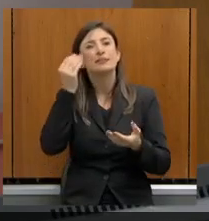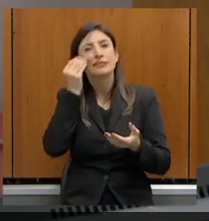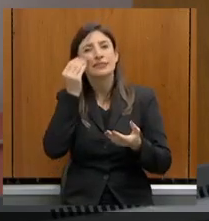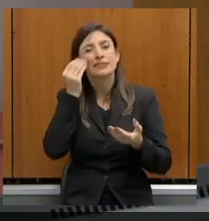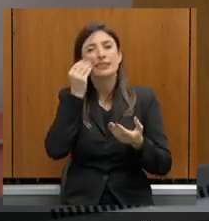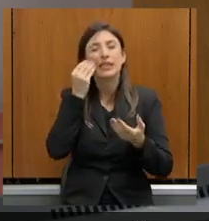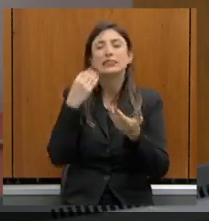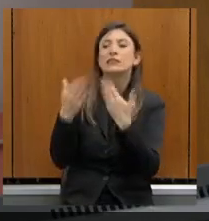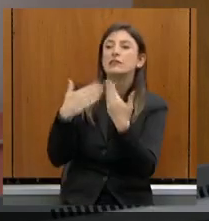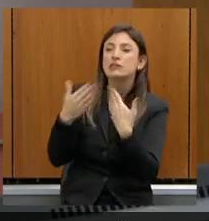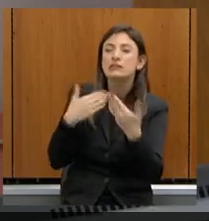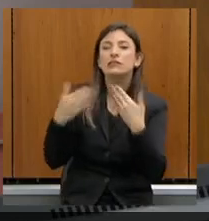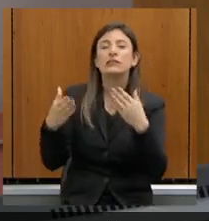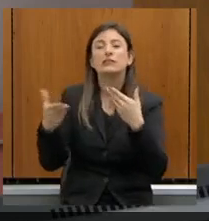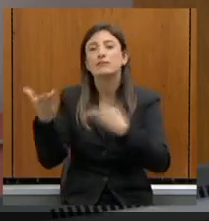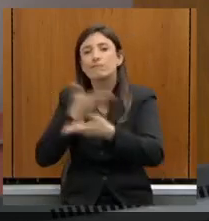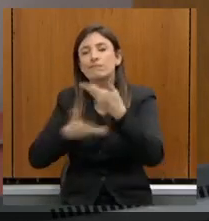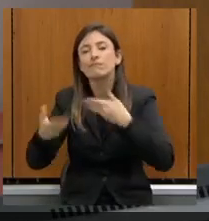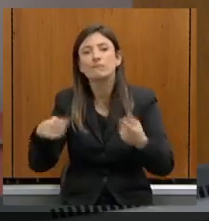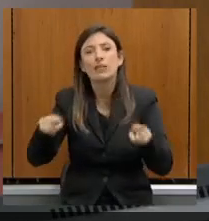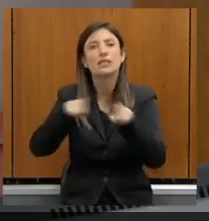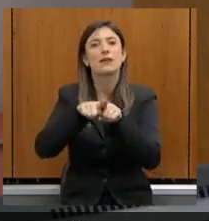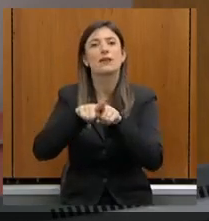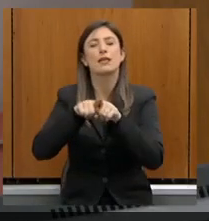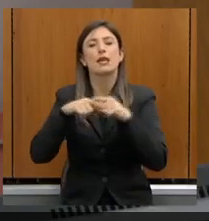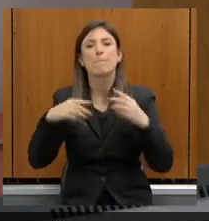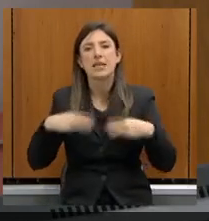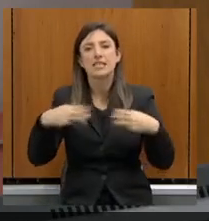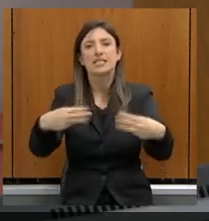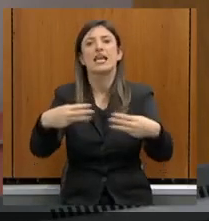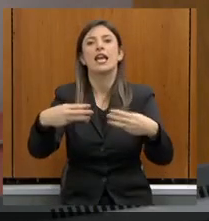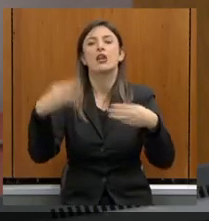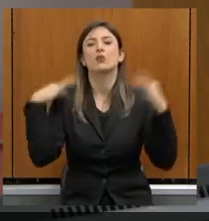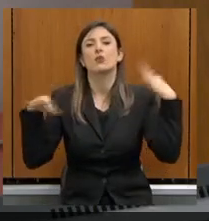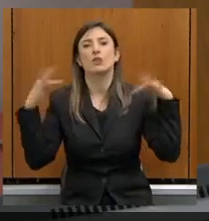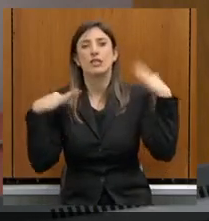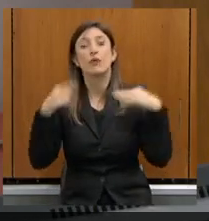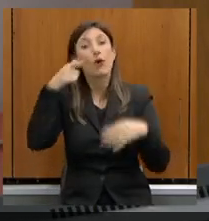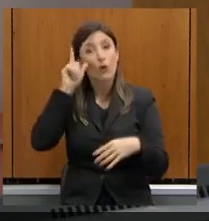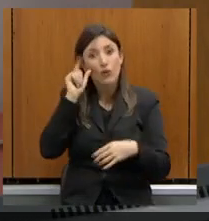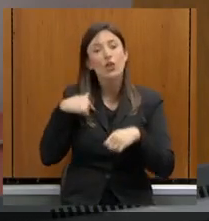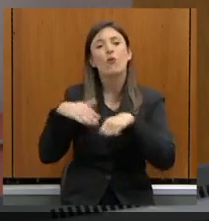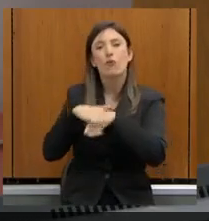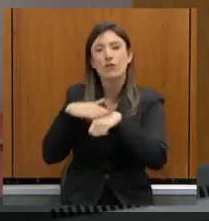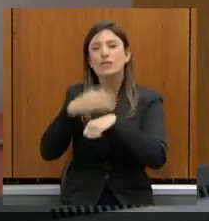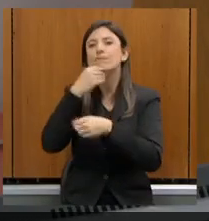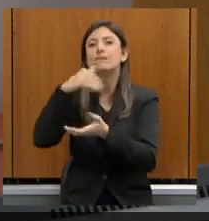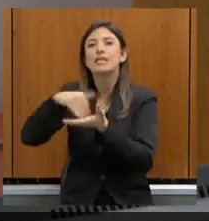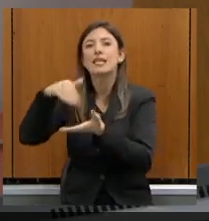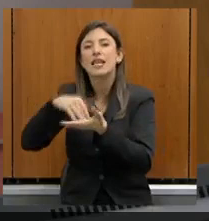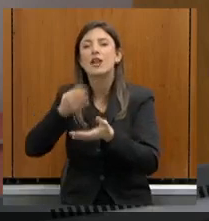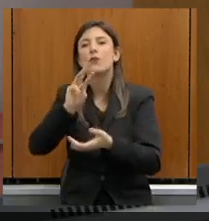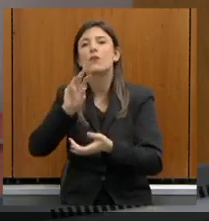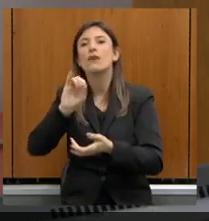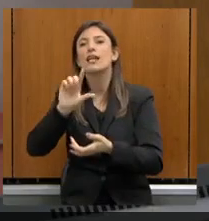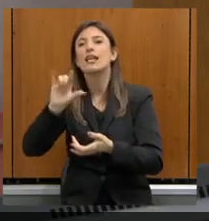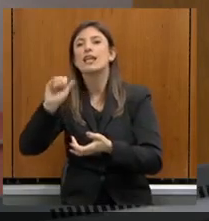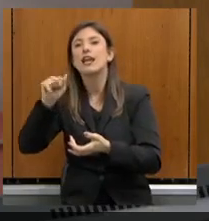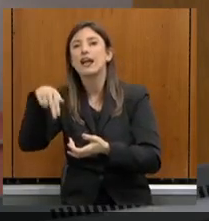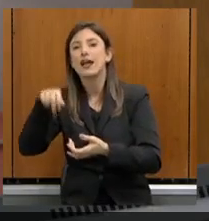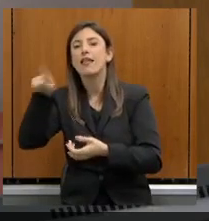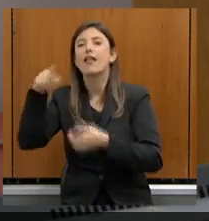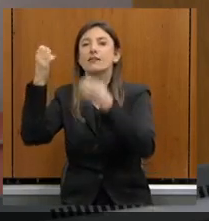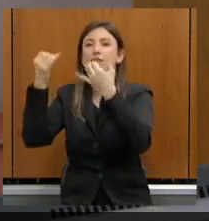Ministério do Turismo, nós estamos sempre em contato, ontem mesmo eu conversei com o secretário William, que me posicionou, que é